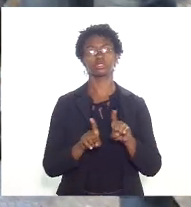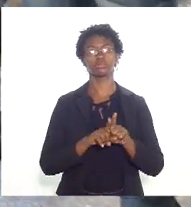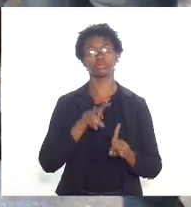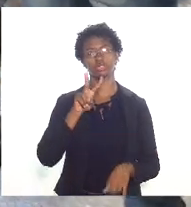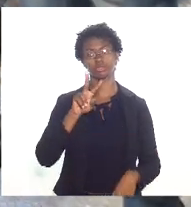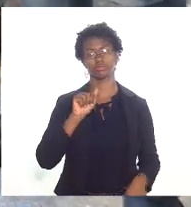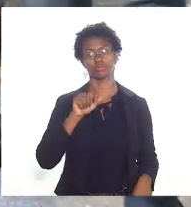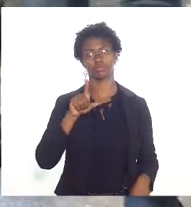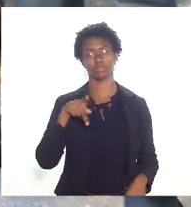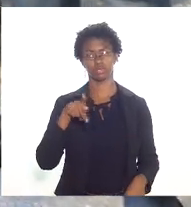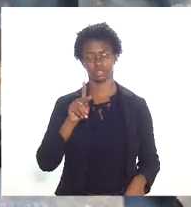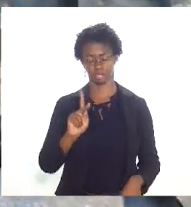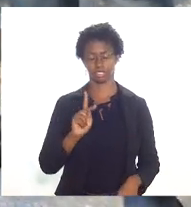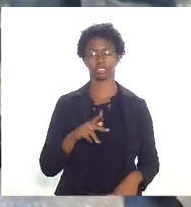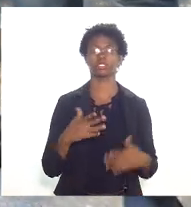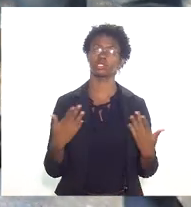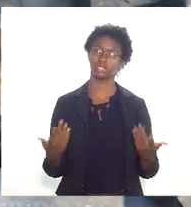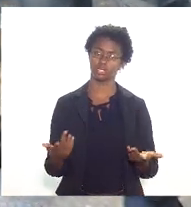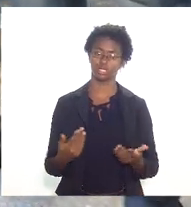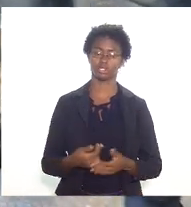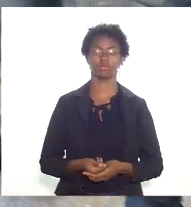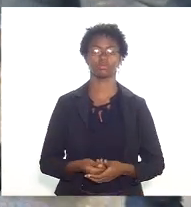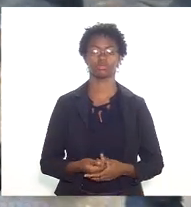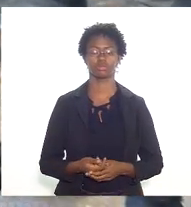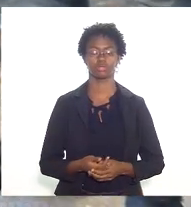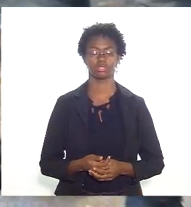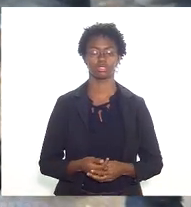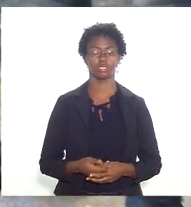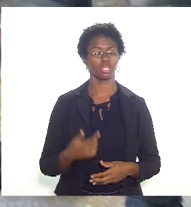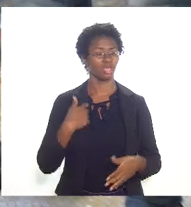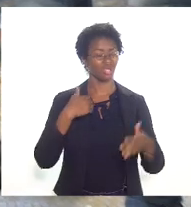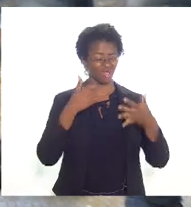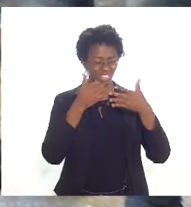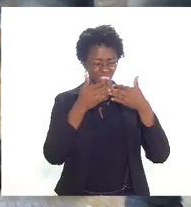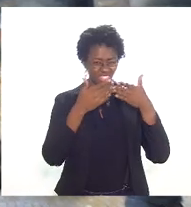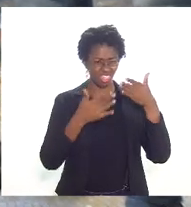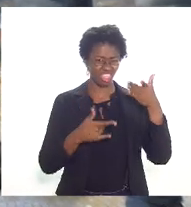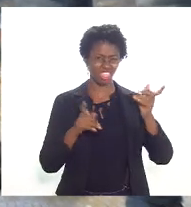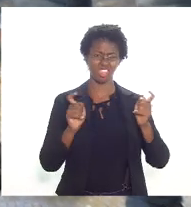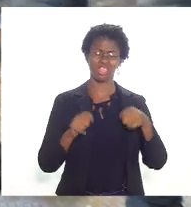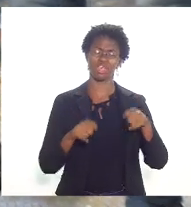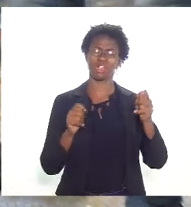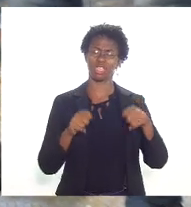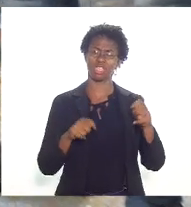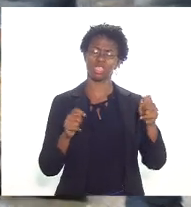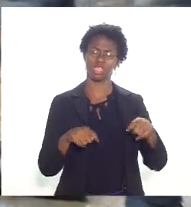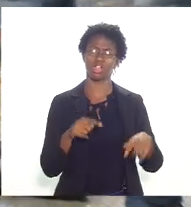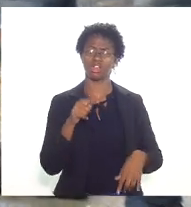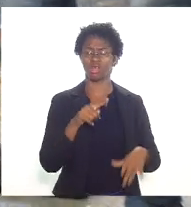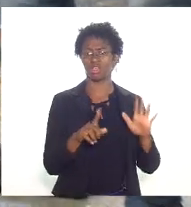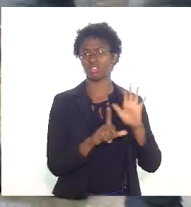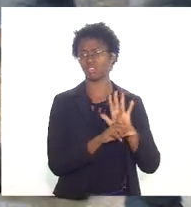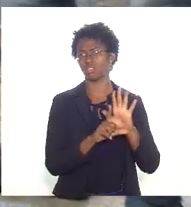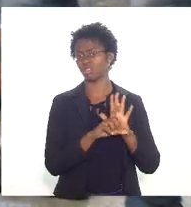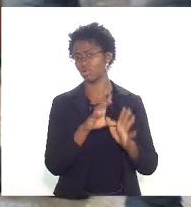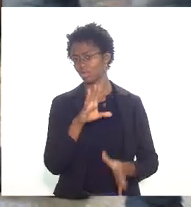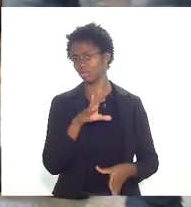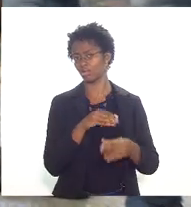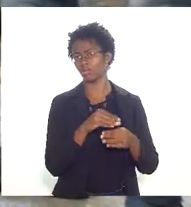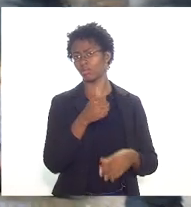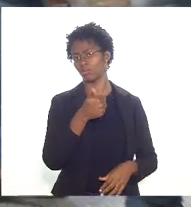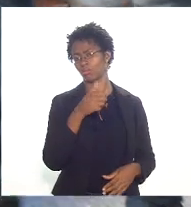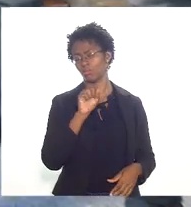e numa detalhamento da competência instituída por esta lei complementar